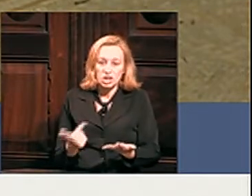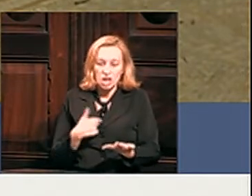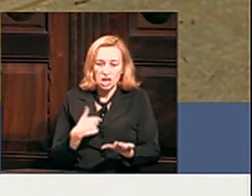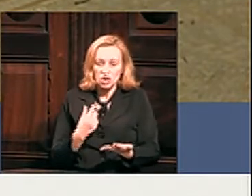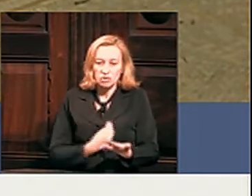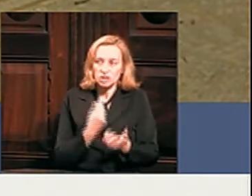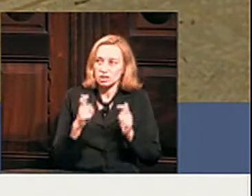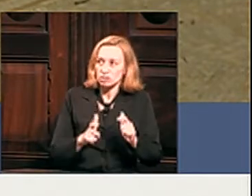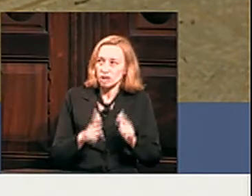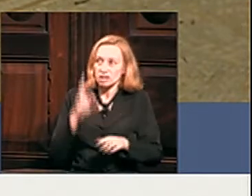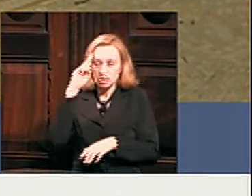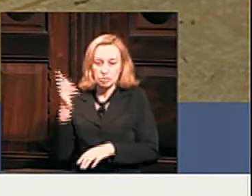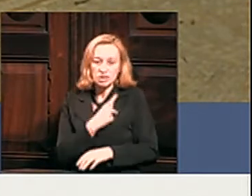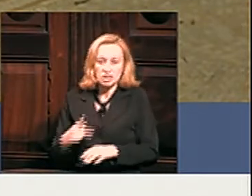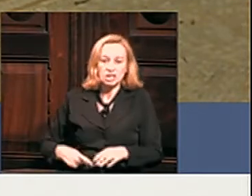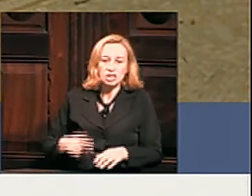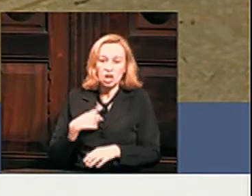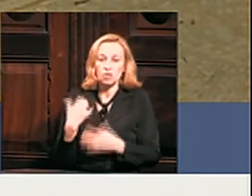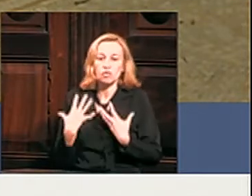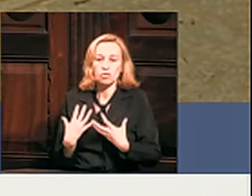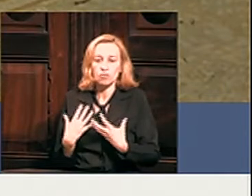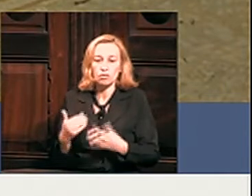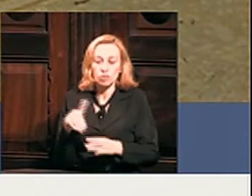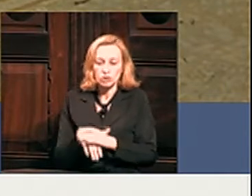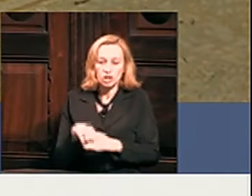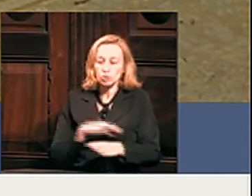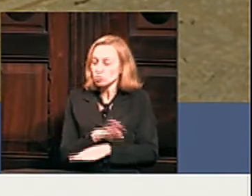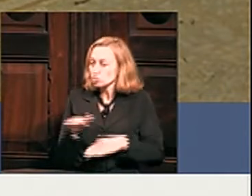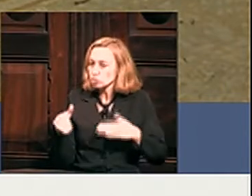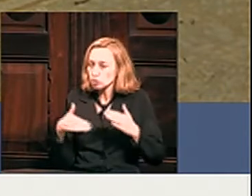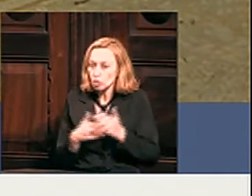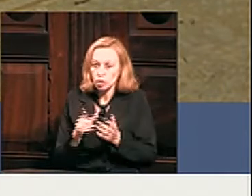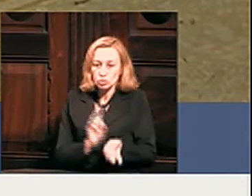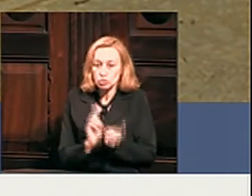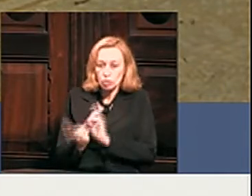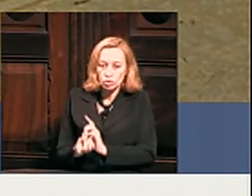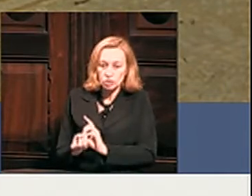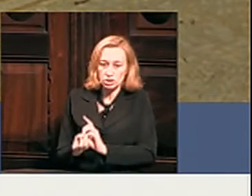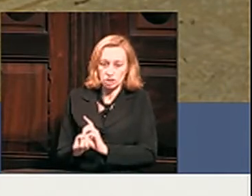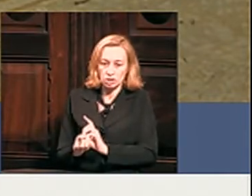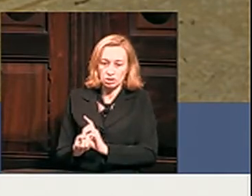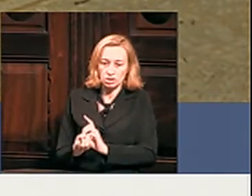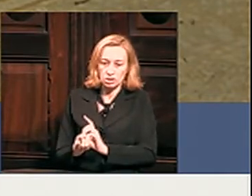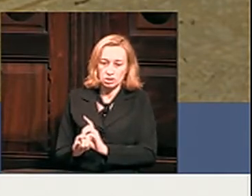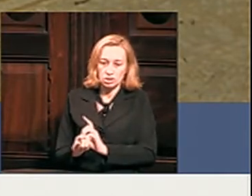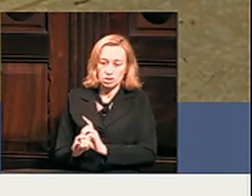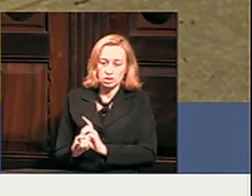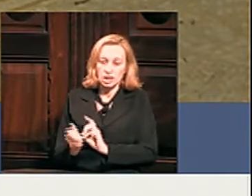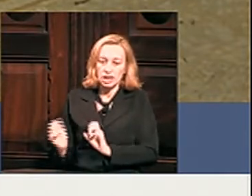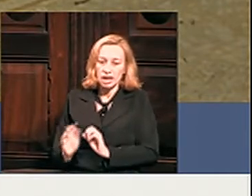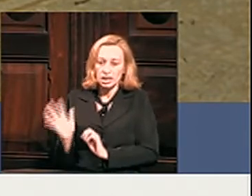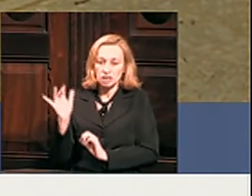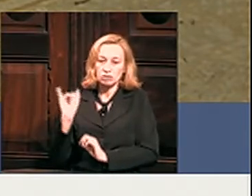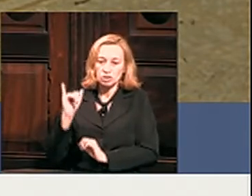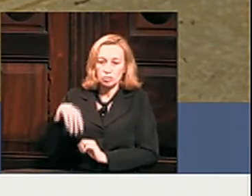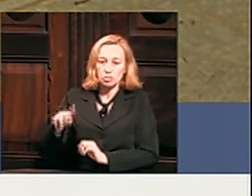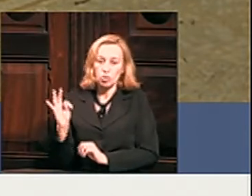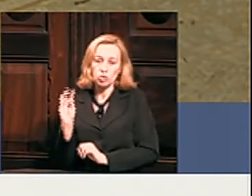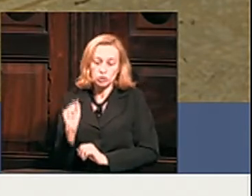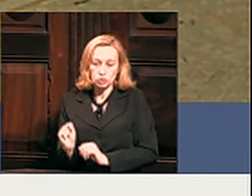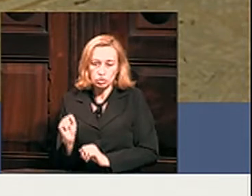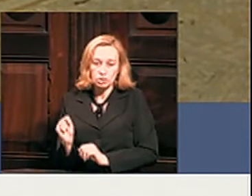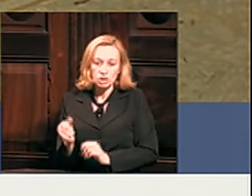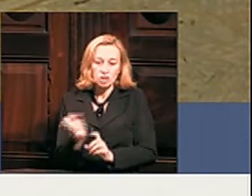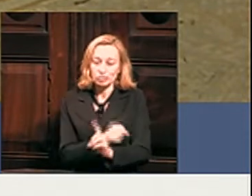senhor presidente, votei contra todos os aumentos de impostos que aqui chegaram, no entendimento que a sociedade